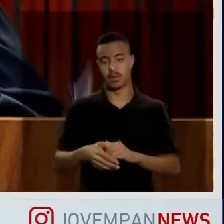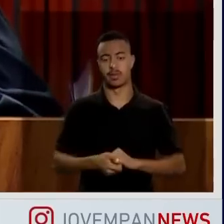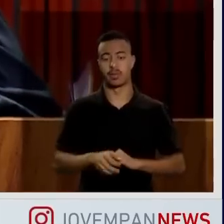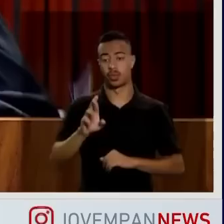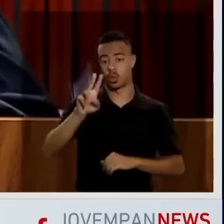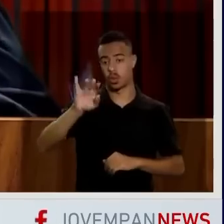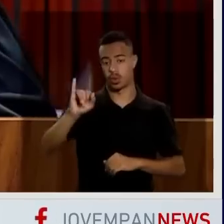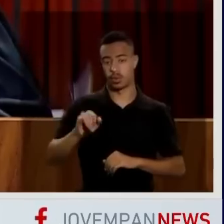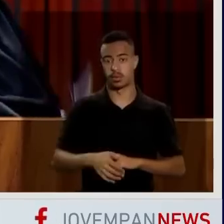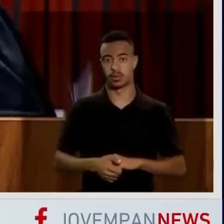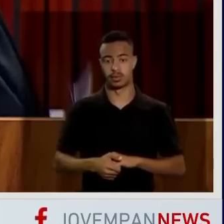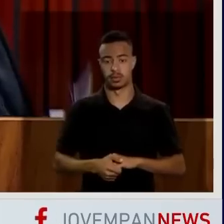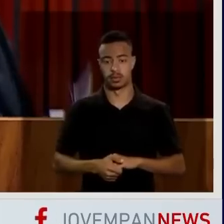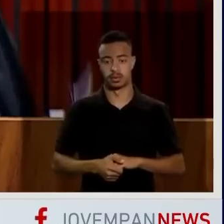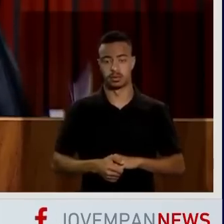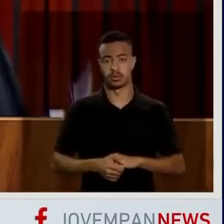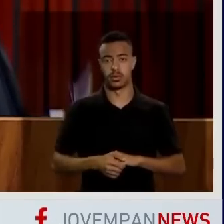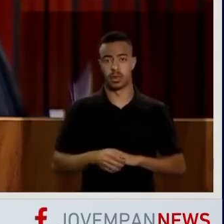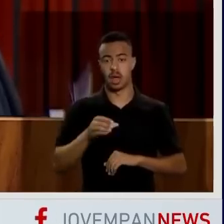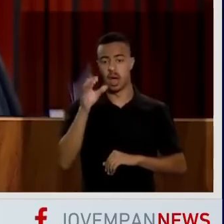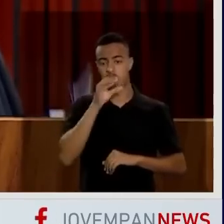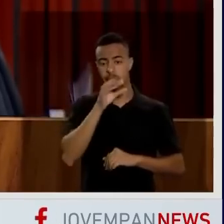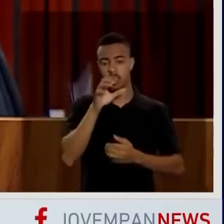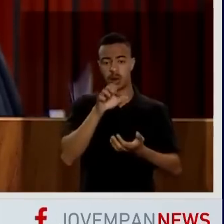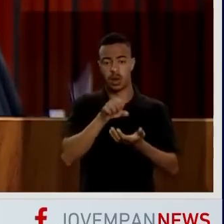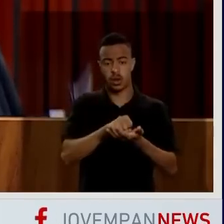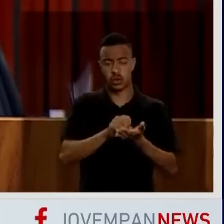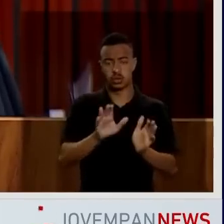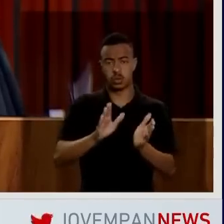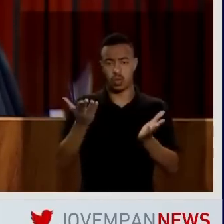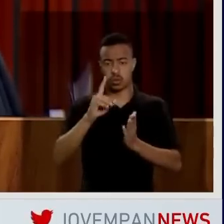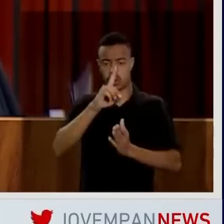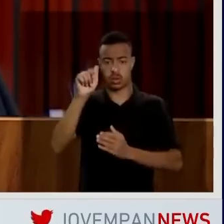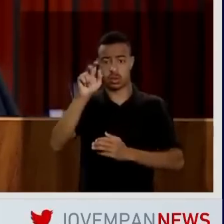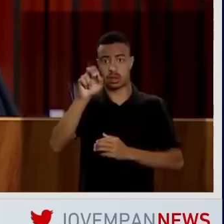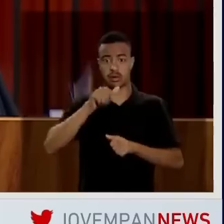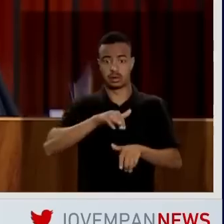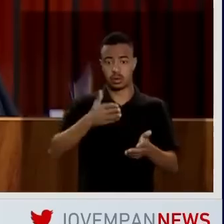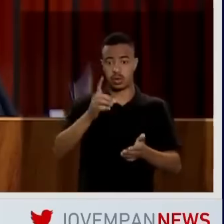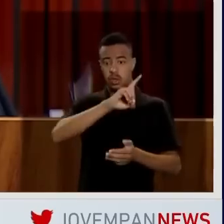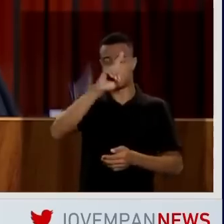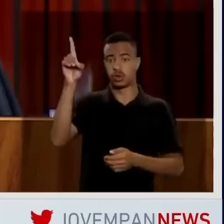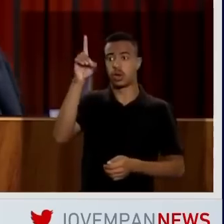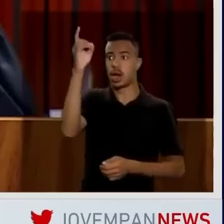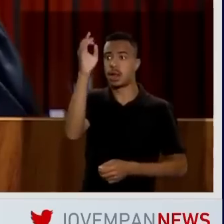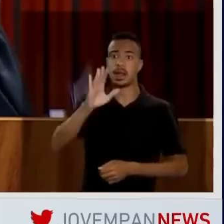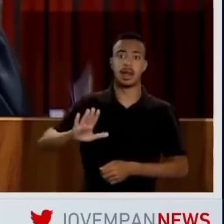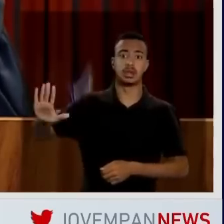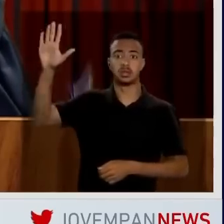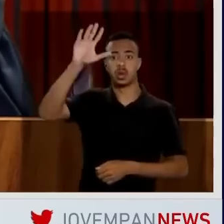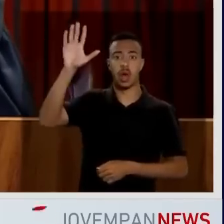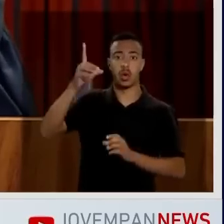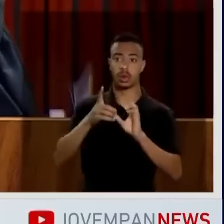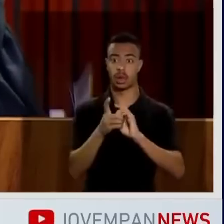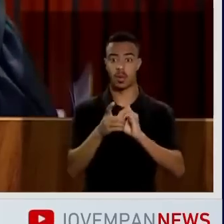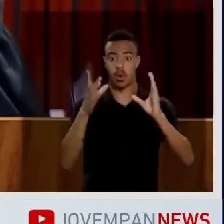você falou aí... Que assim, se modifique é uma a Constituição. Falta. Ó, é uma falta de educação mesmo. Você está jantando. É uma falta de educação. Você chegar lá... É